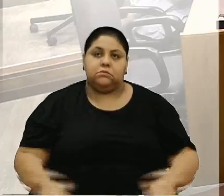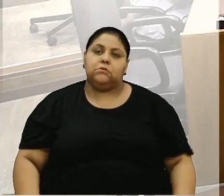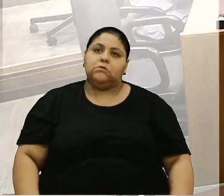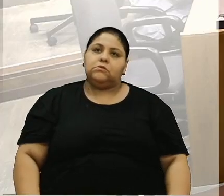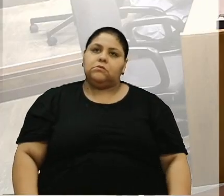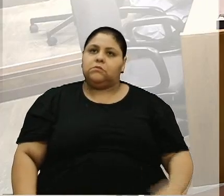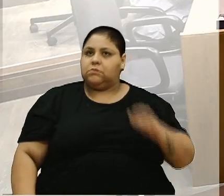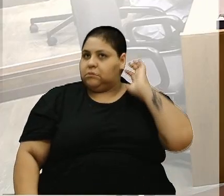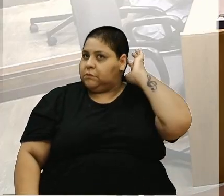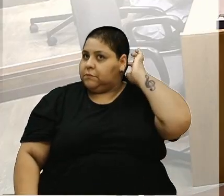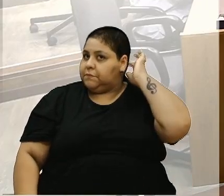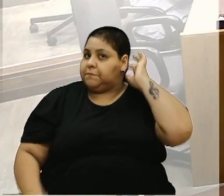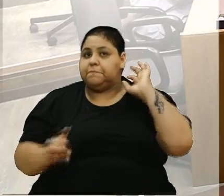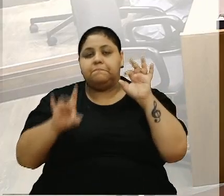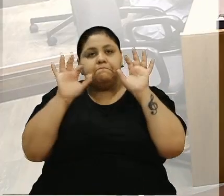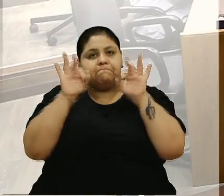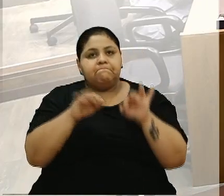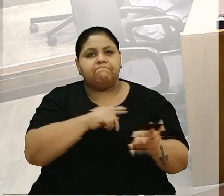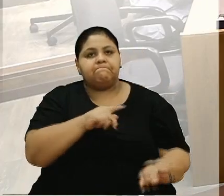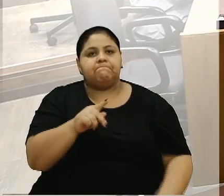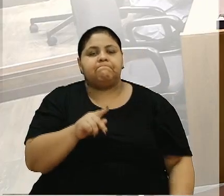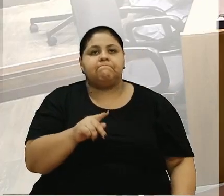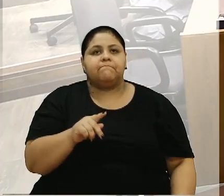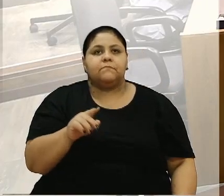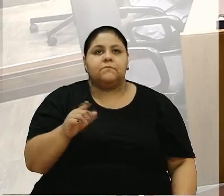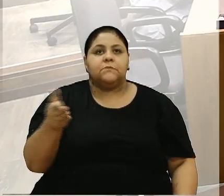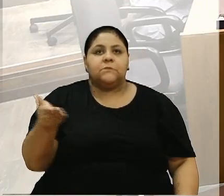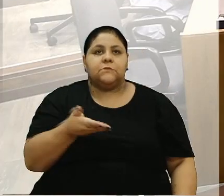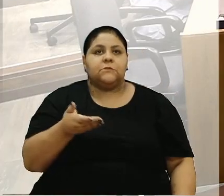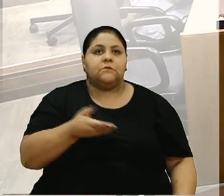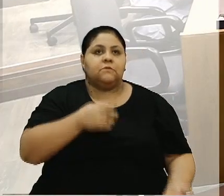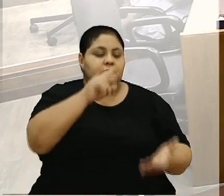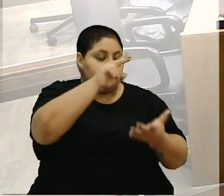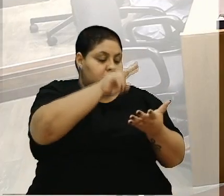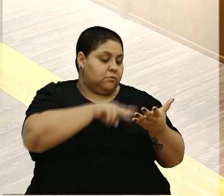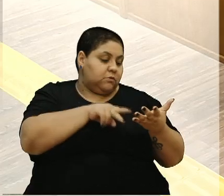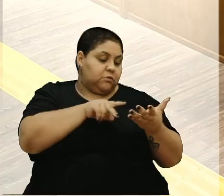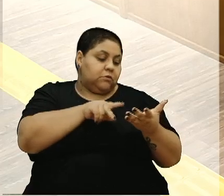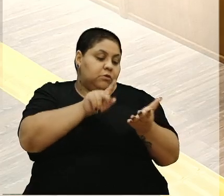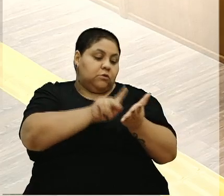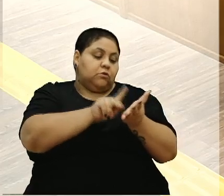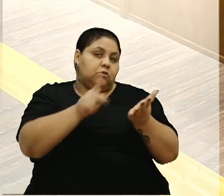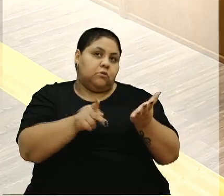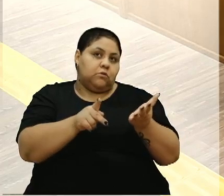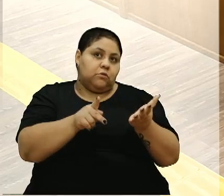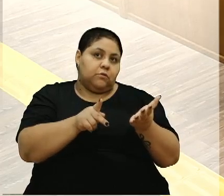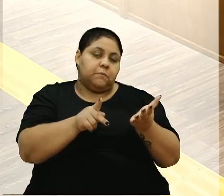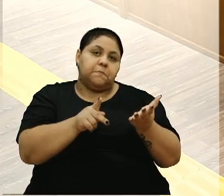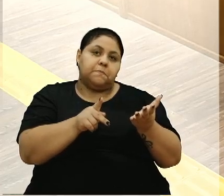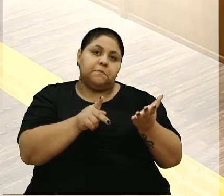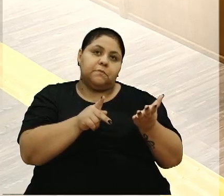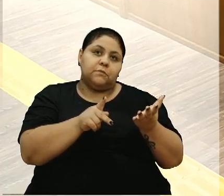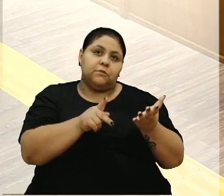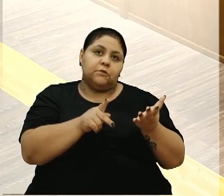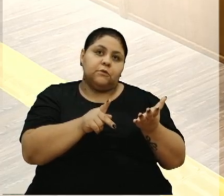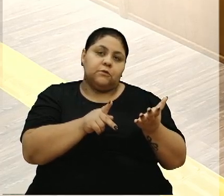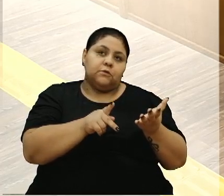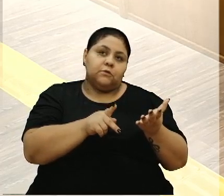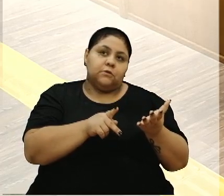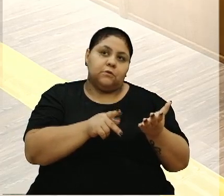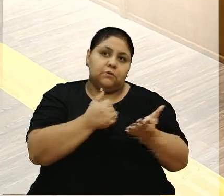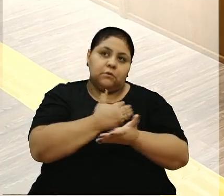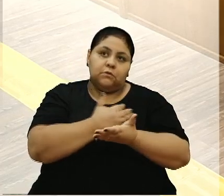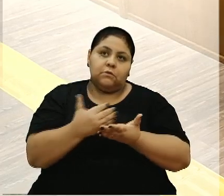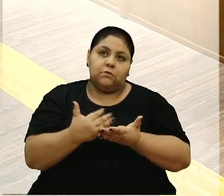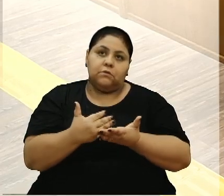Obrigado. Só para concluir, senhora presidente. Pois é, eu acabei de ler no jornal aqui, vereador Scalco, que eles assumiram e não conseguiram